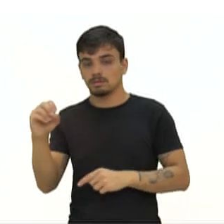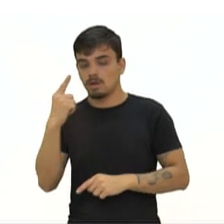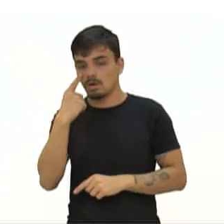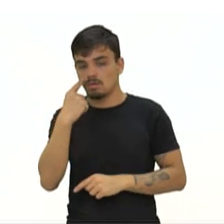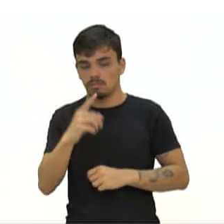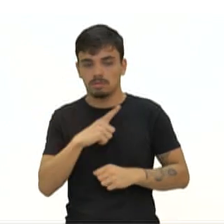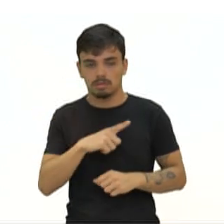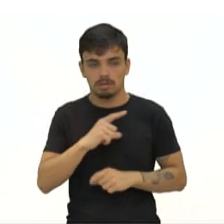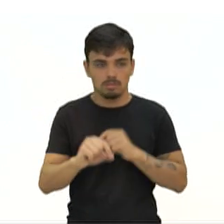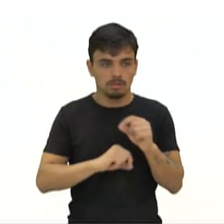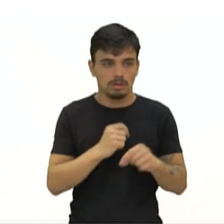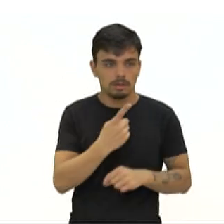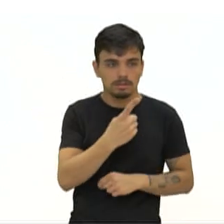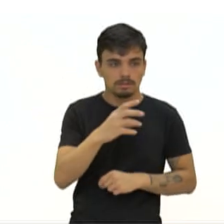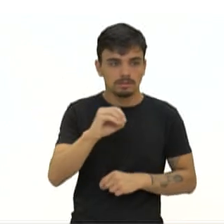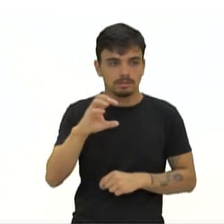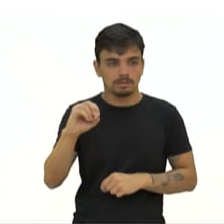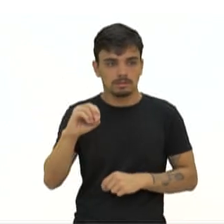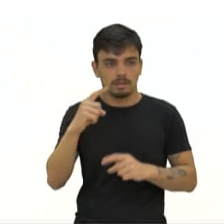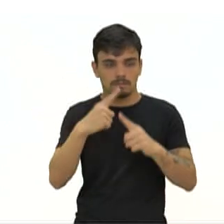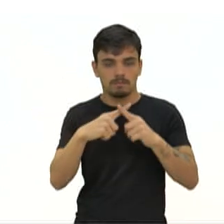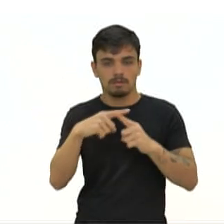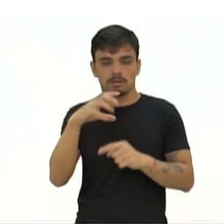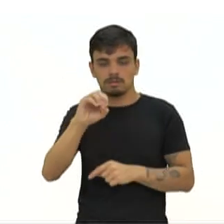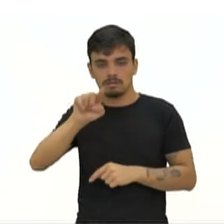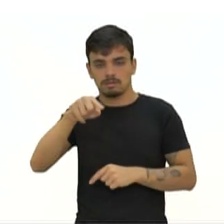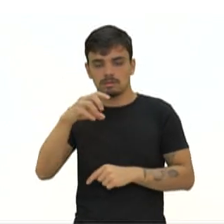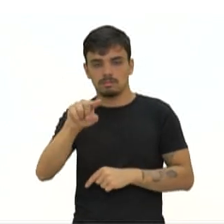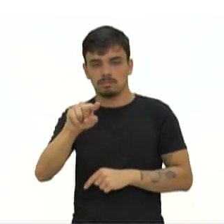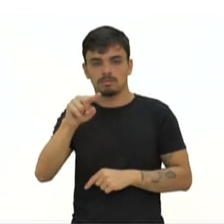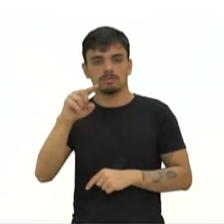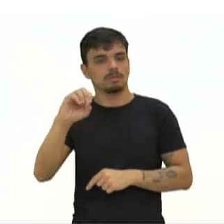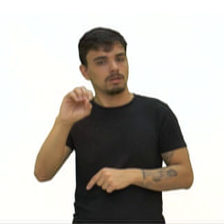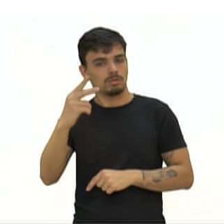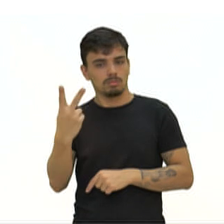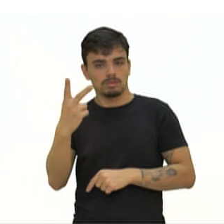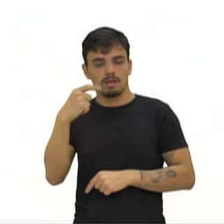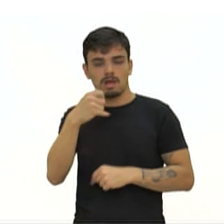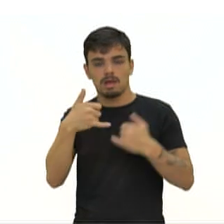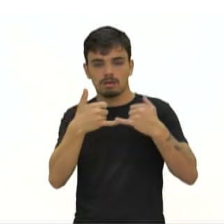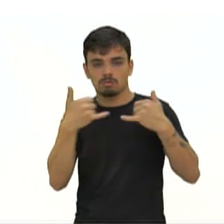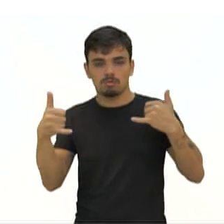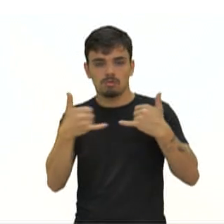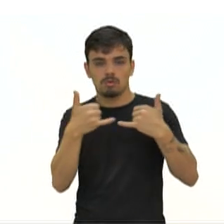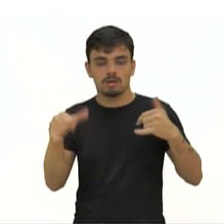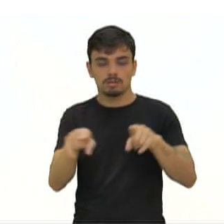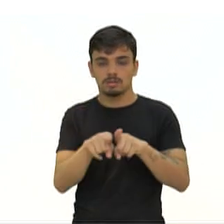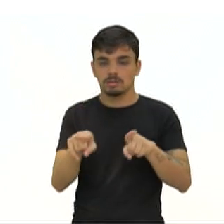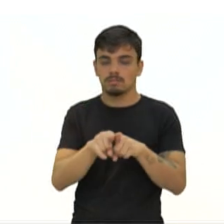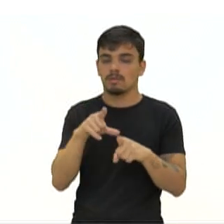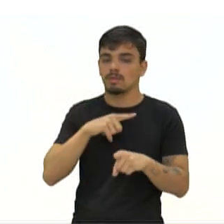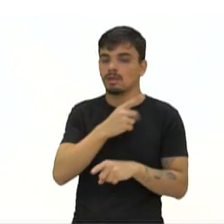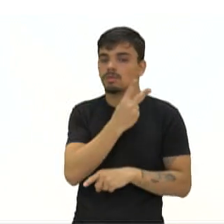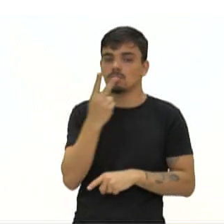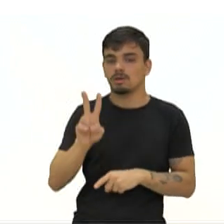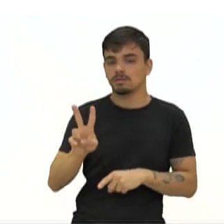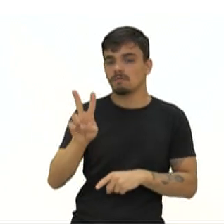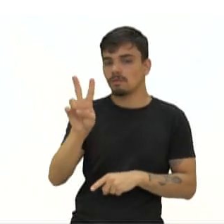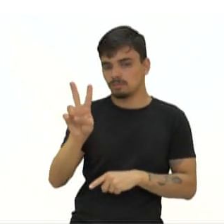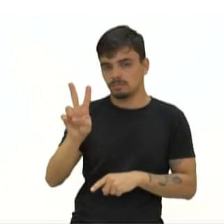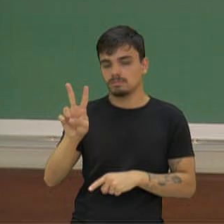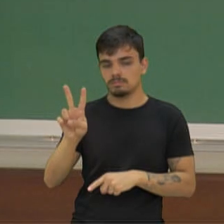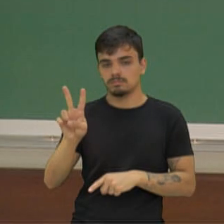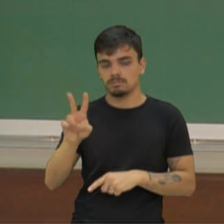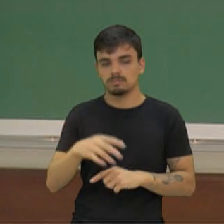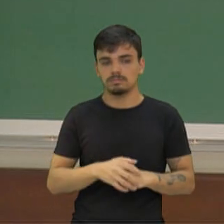seguinte, o 100 é 100 vezes 0,02, que é a corrente. E vou ter 2 volts. Apliquei Uri